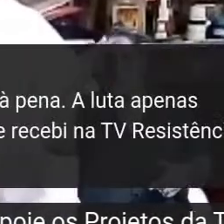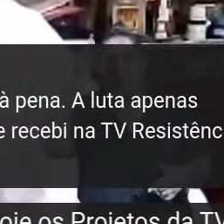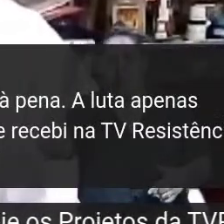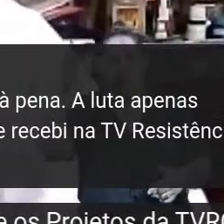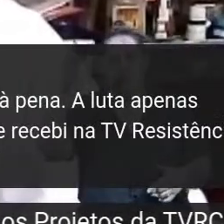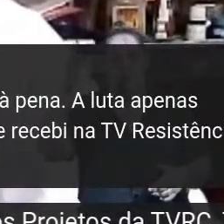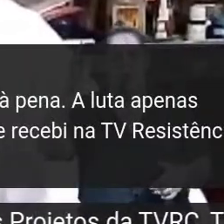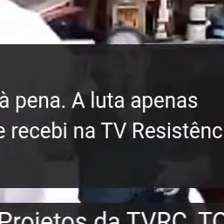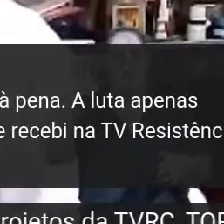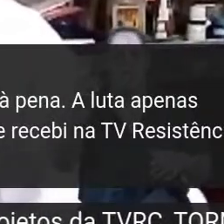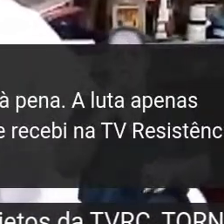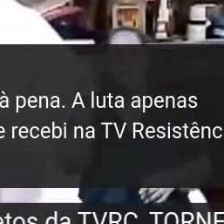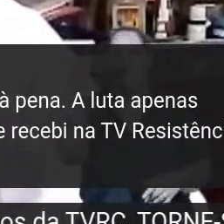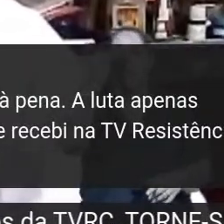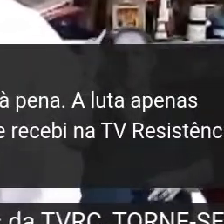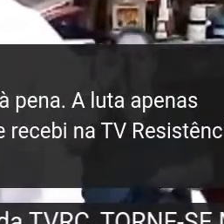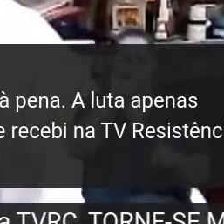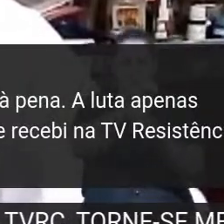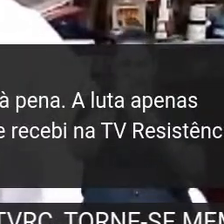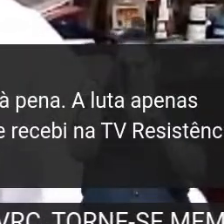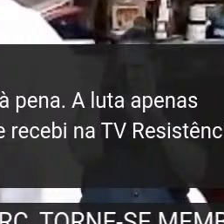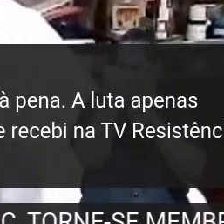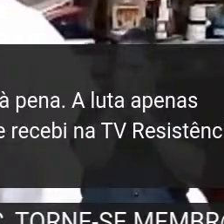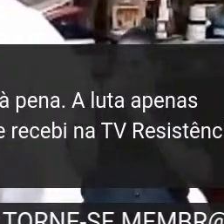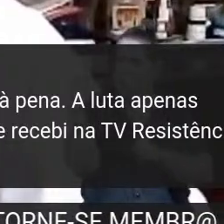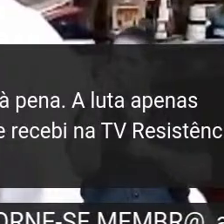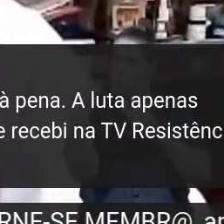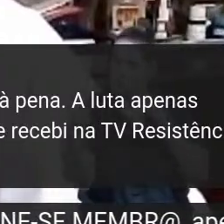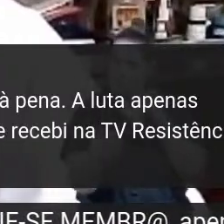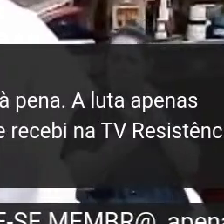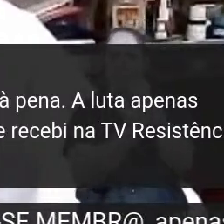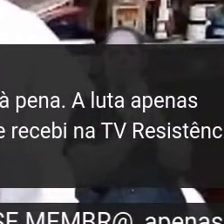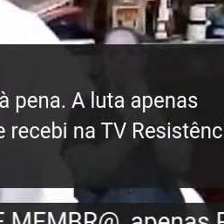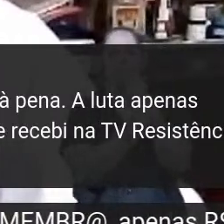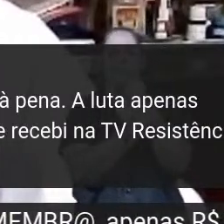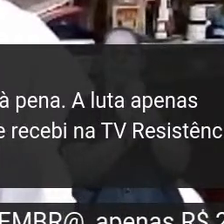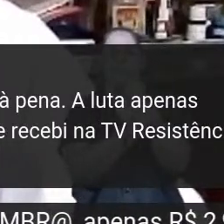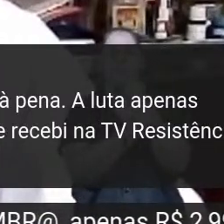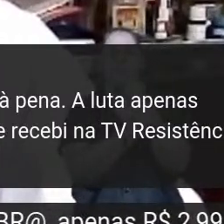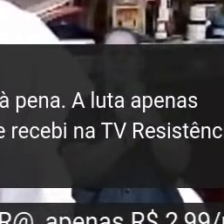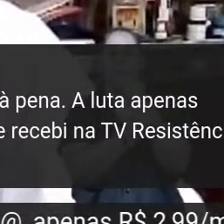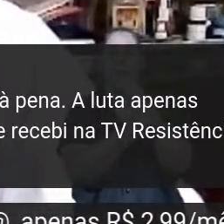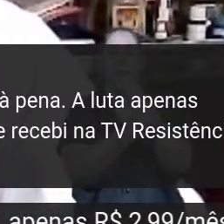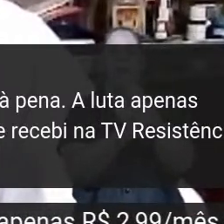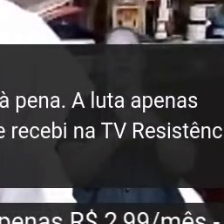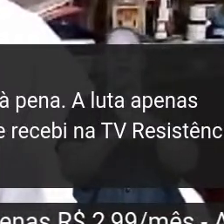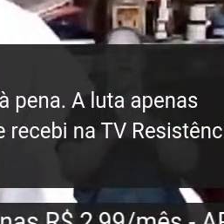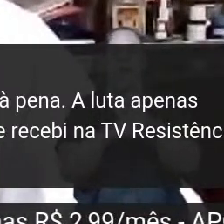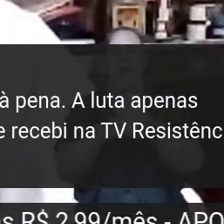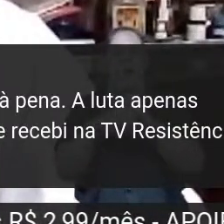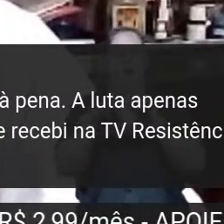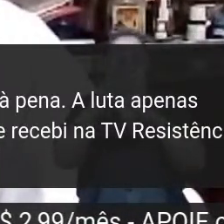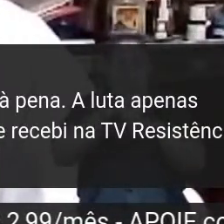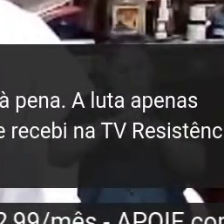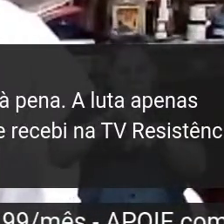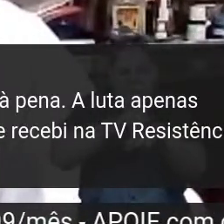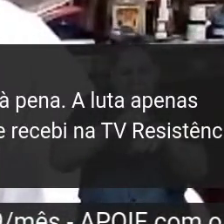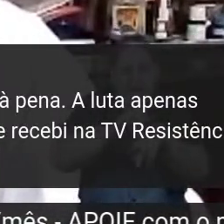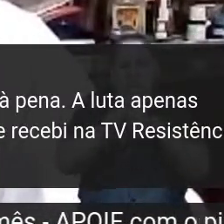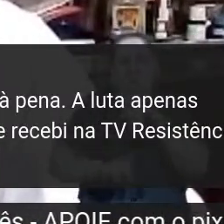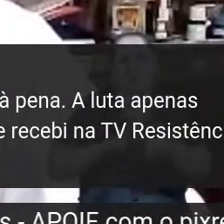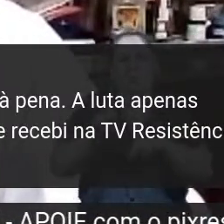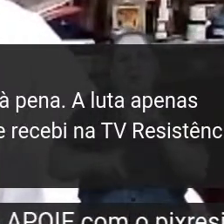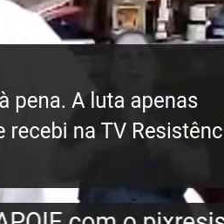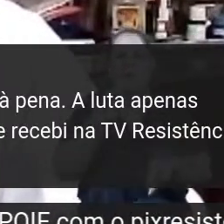principal da sociedade que nós defendemos é a solidariedade humana, é a luta pelo bem